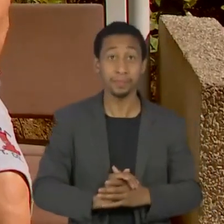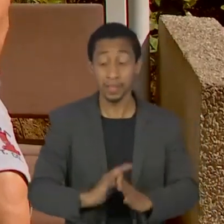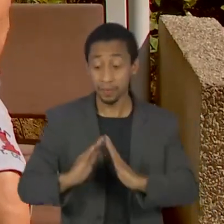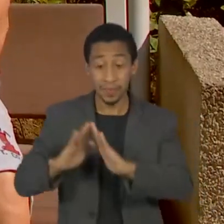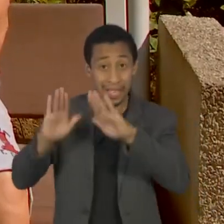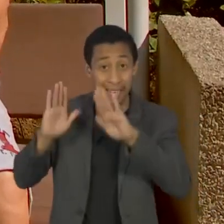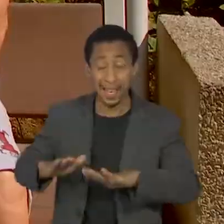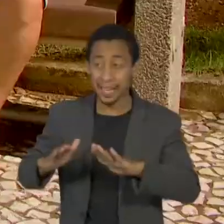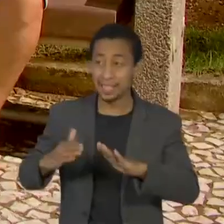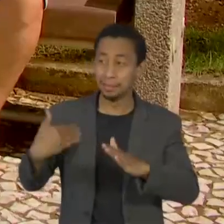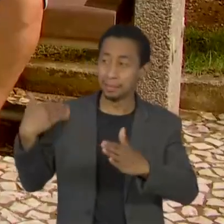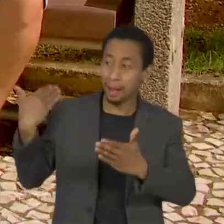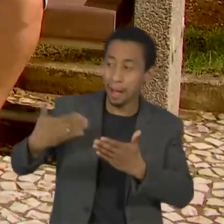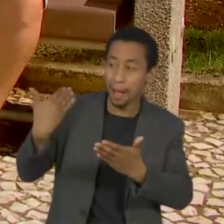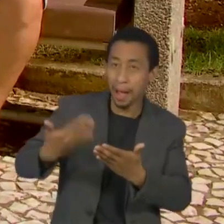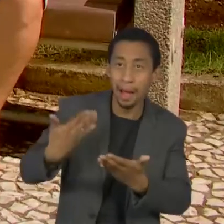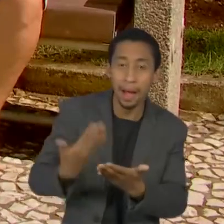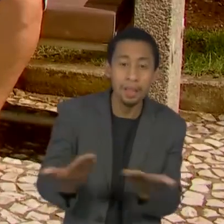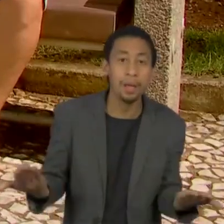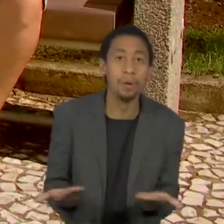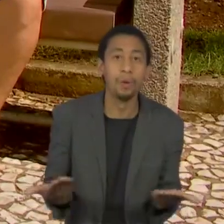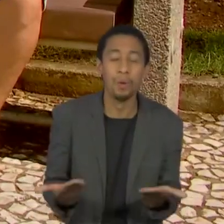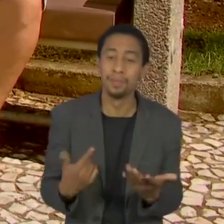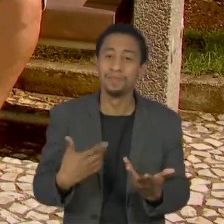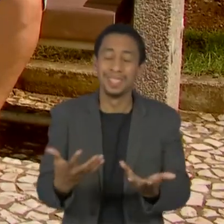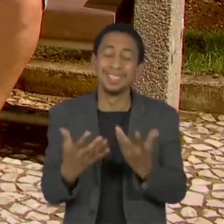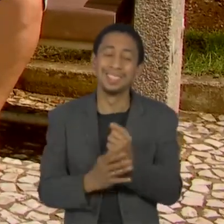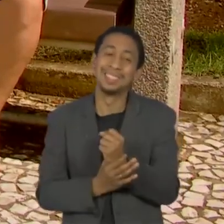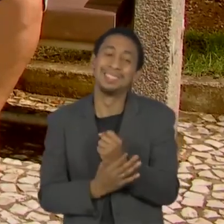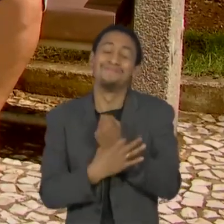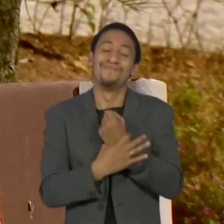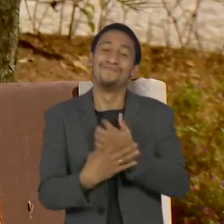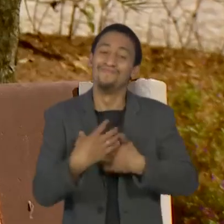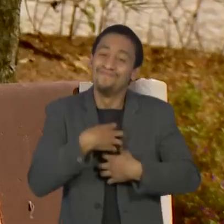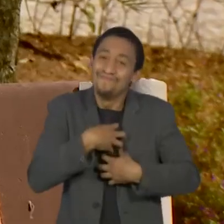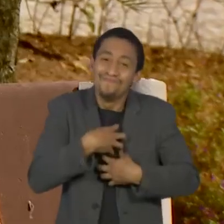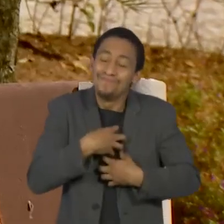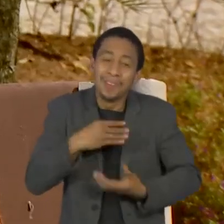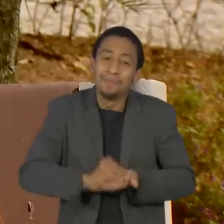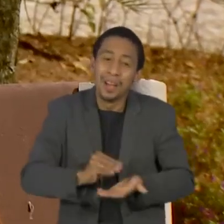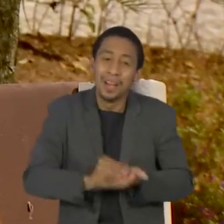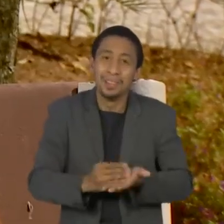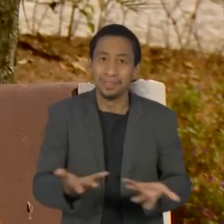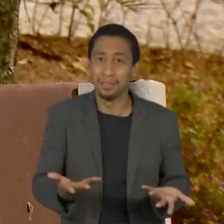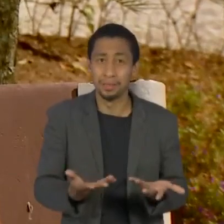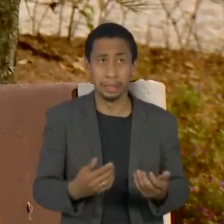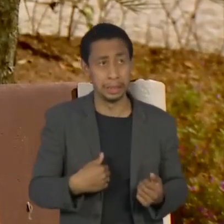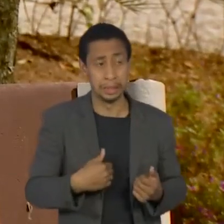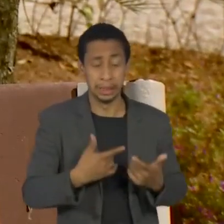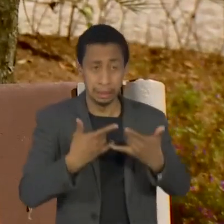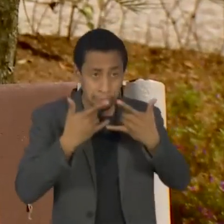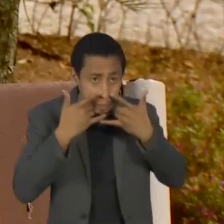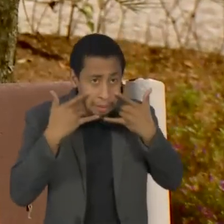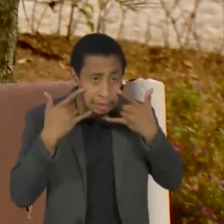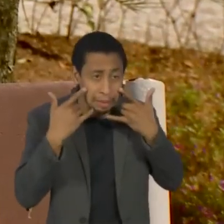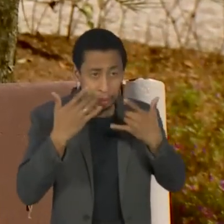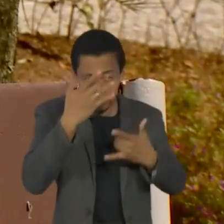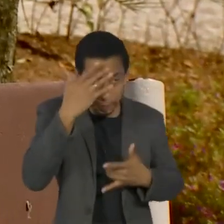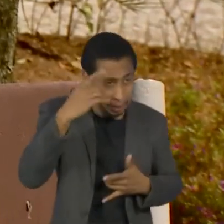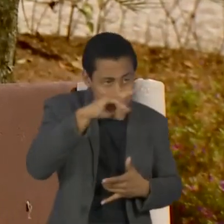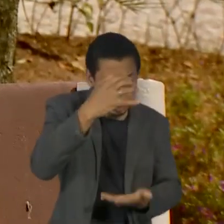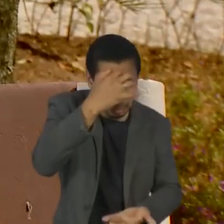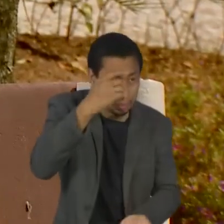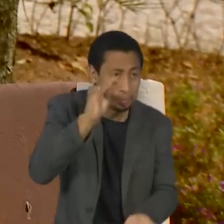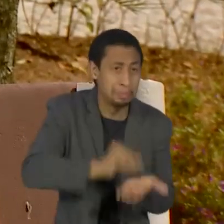desde março, seu Fábio gostaria de se sentir mais seguro no calçadão da praia. Ainda não terminou e as pessoas têm que tomar